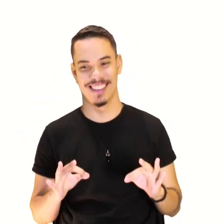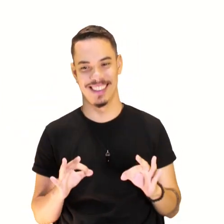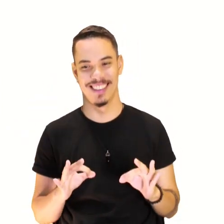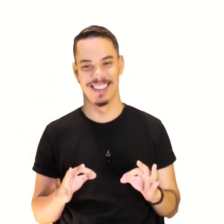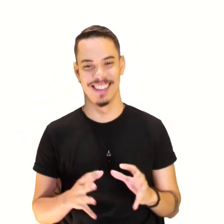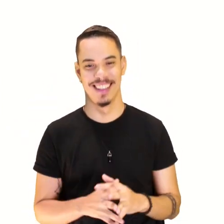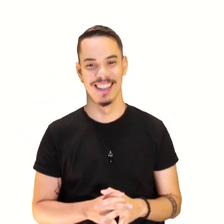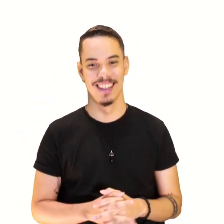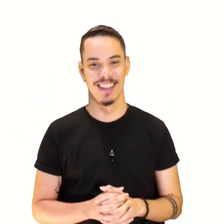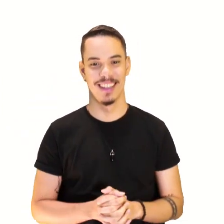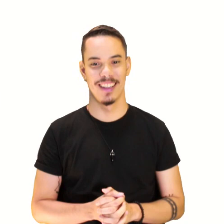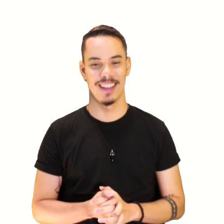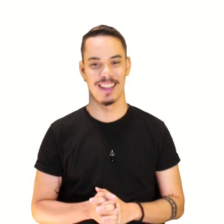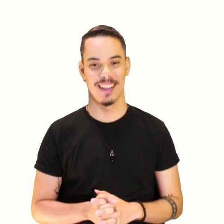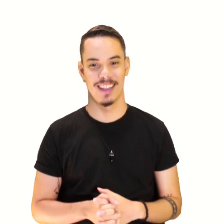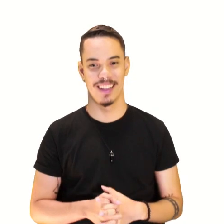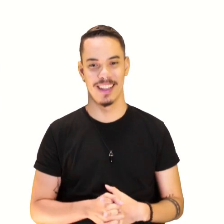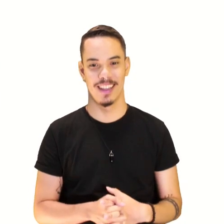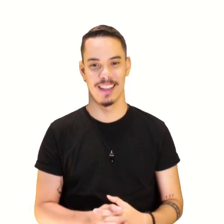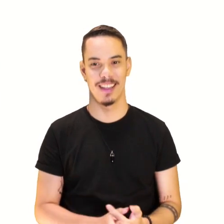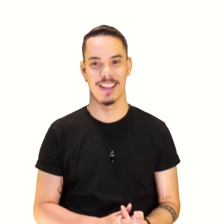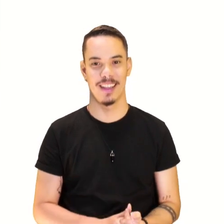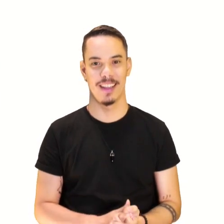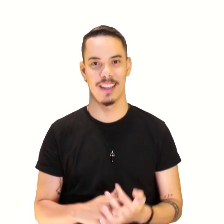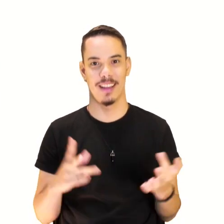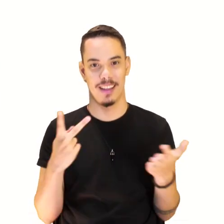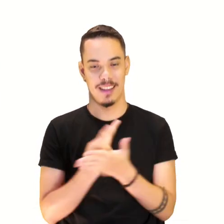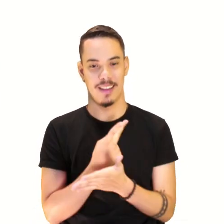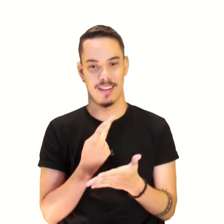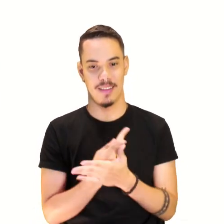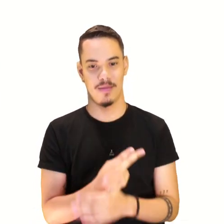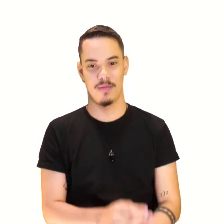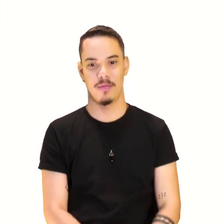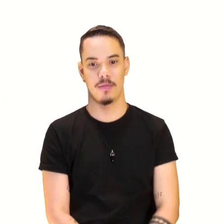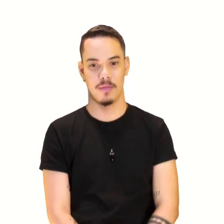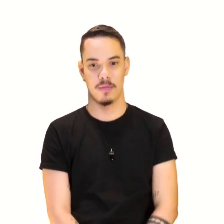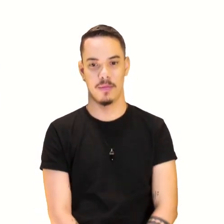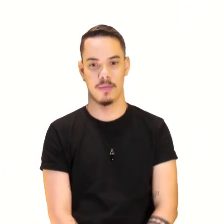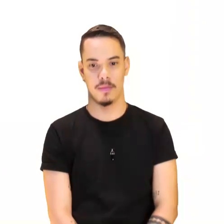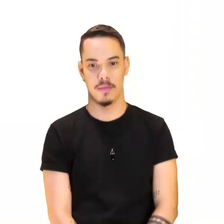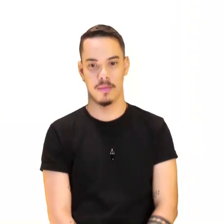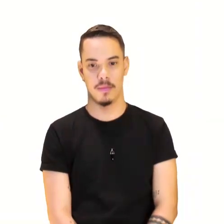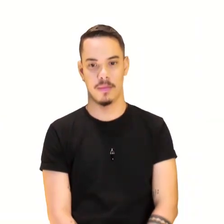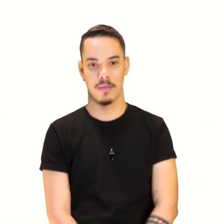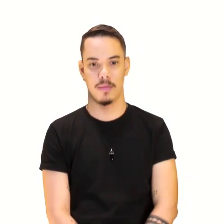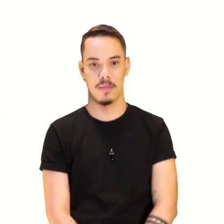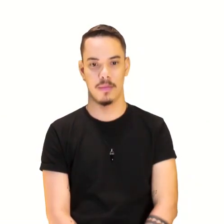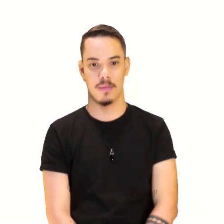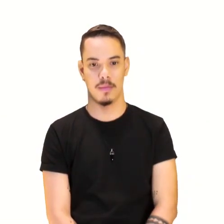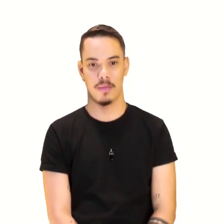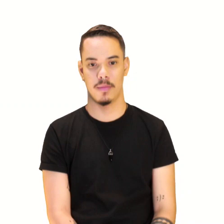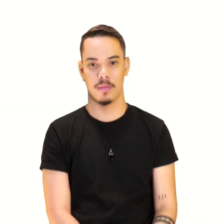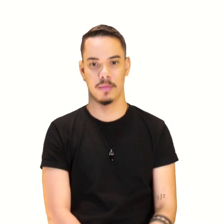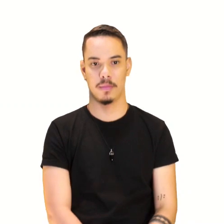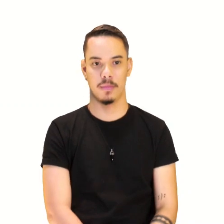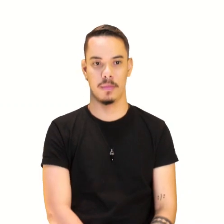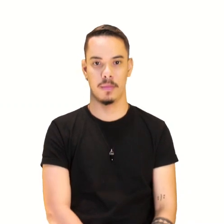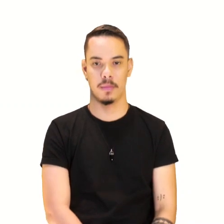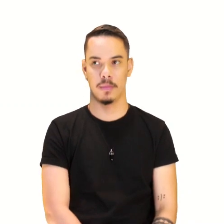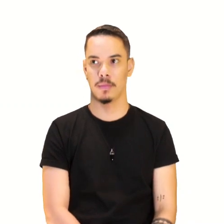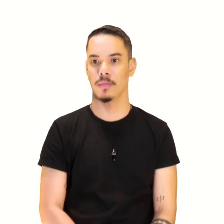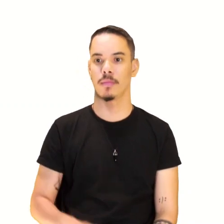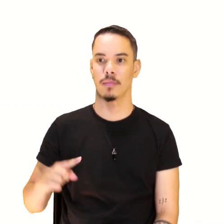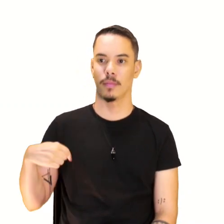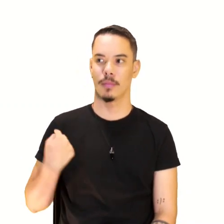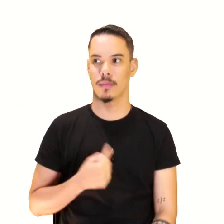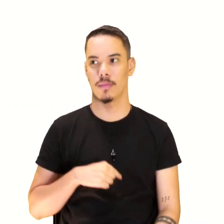se trocou destrata Então arruma aí tá bom beleza vamos lá importante devemos analisar